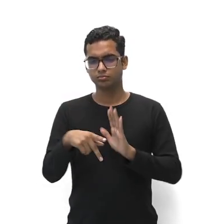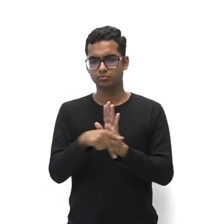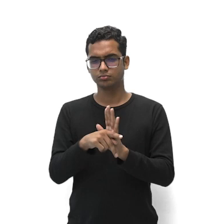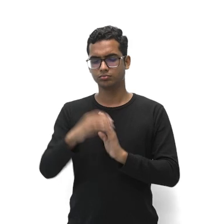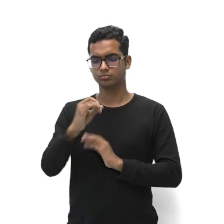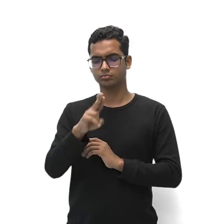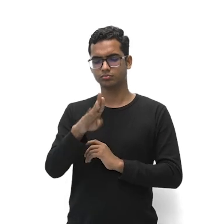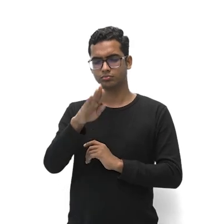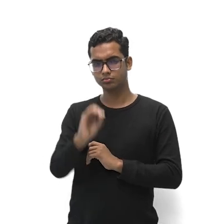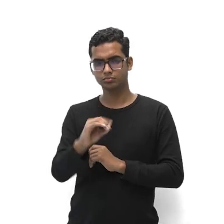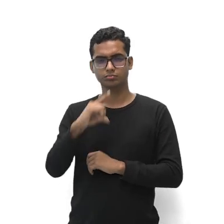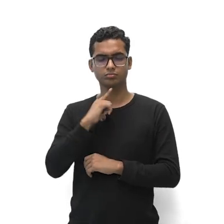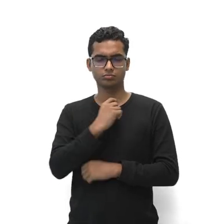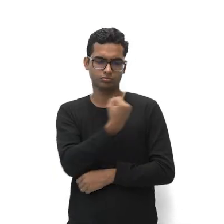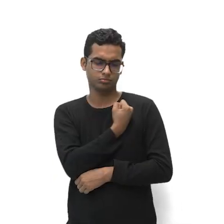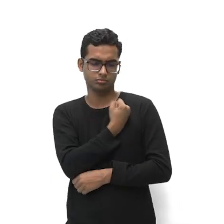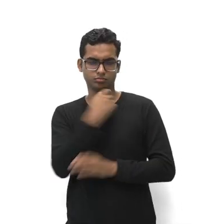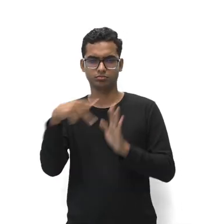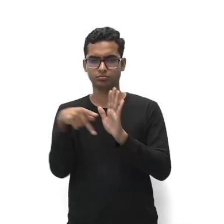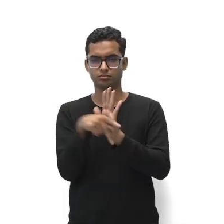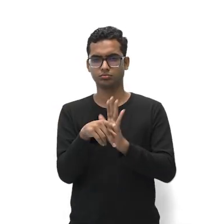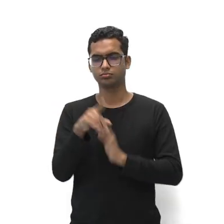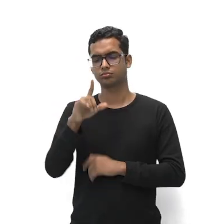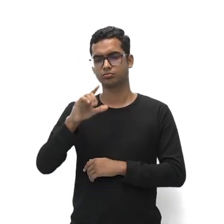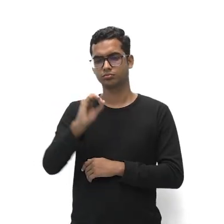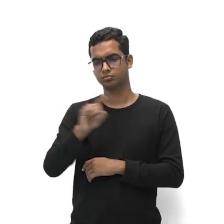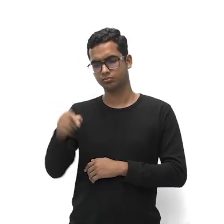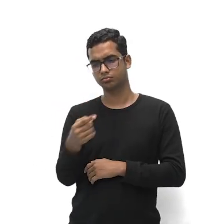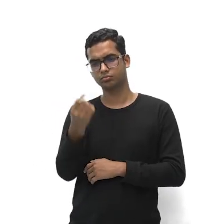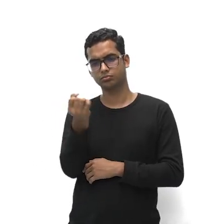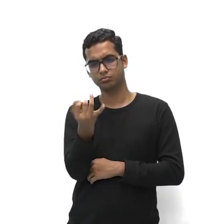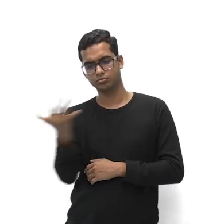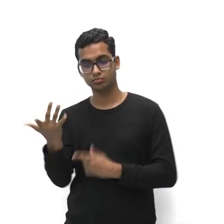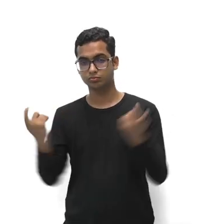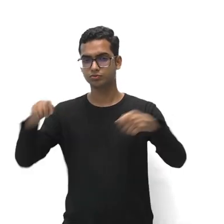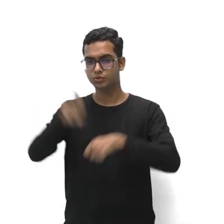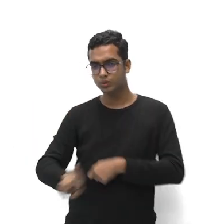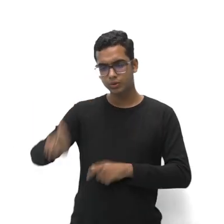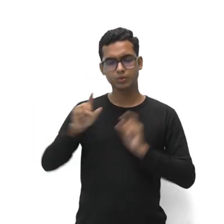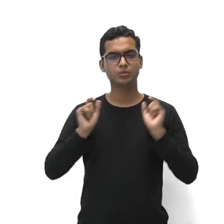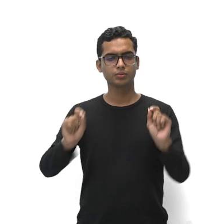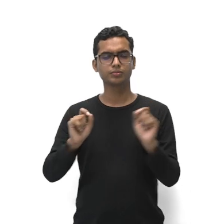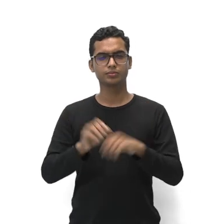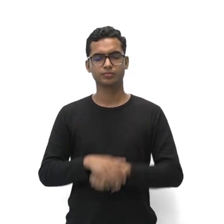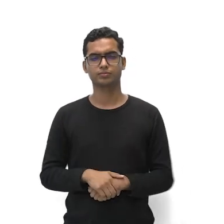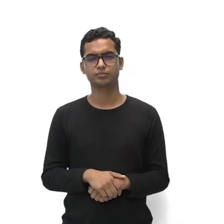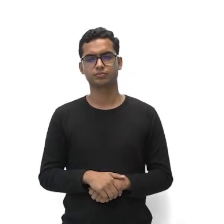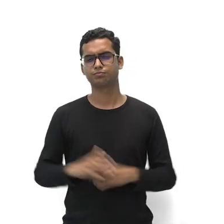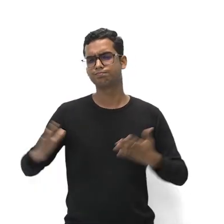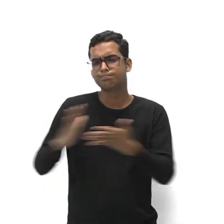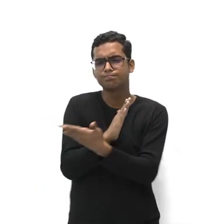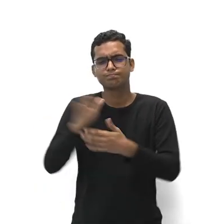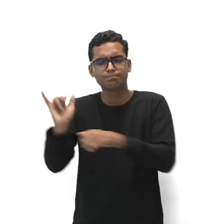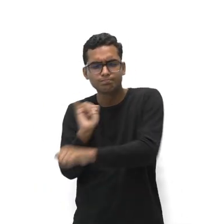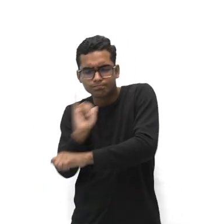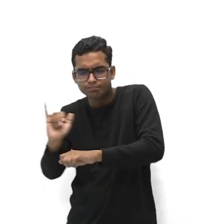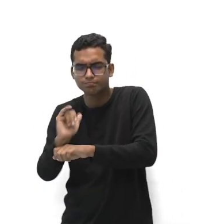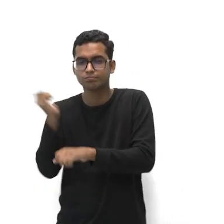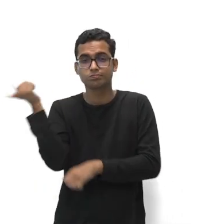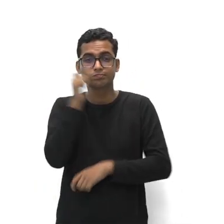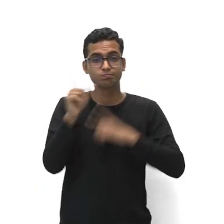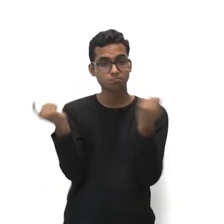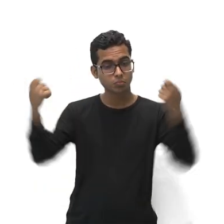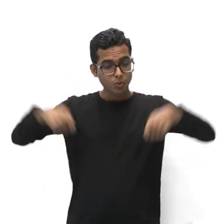uma potência aí de número decimal, eu posso aí utilizar algumas estratégias que